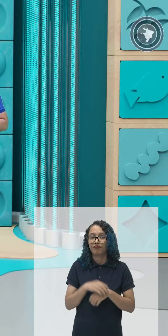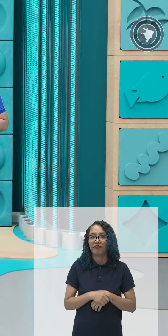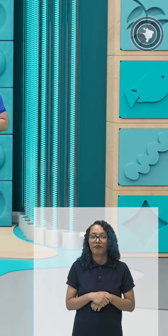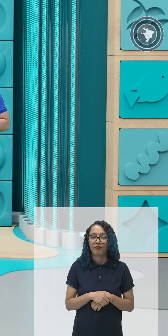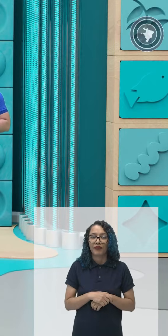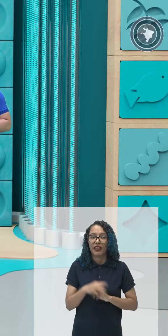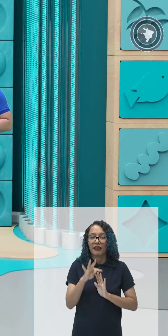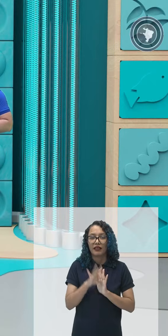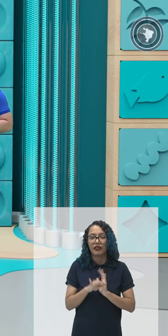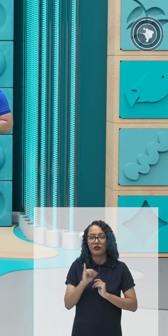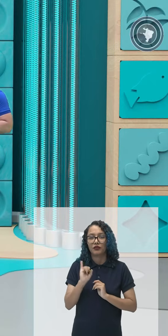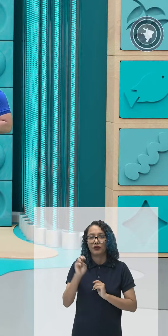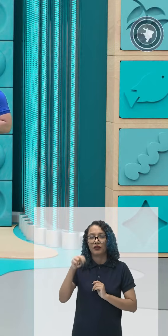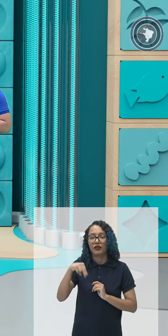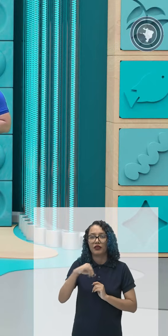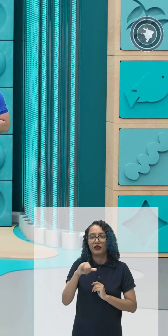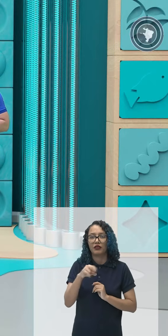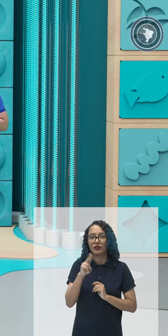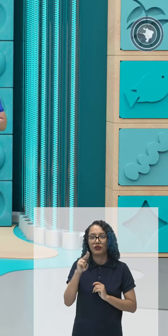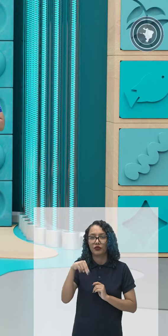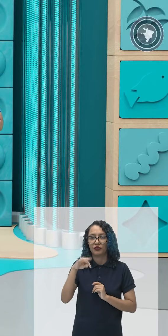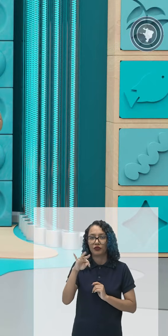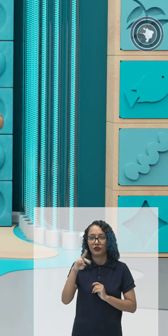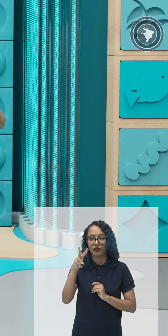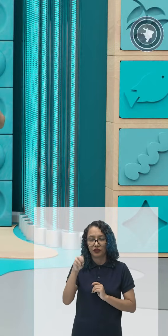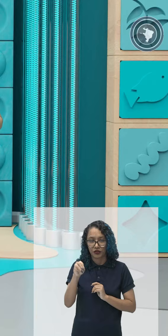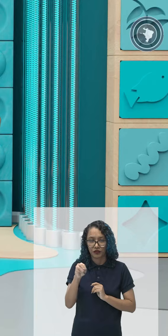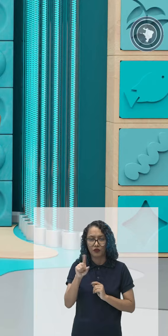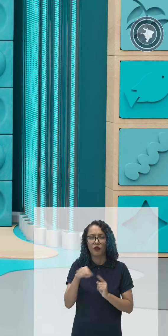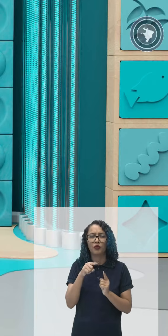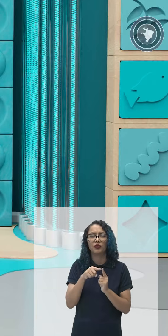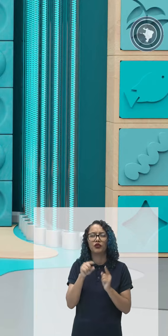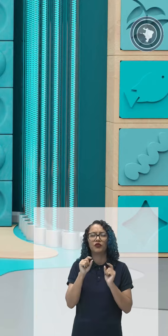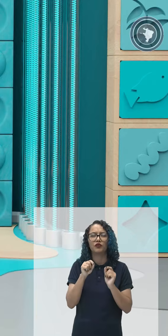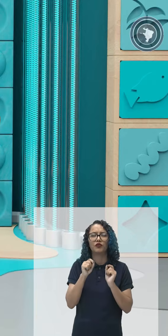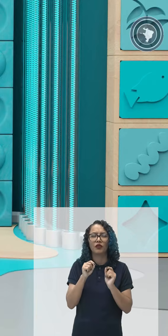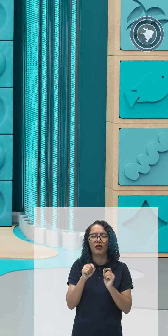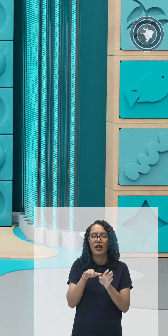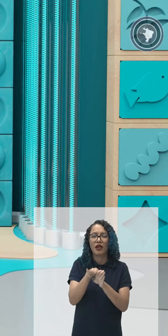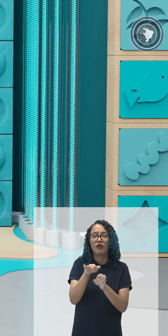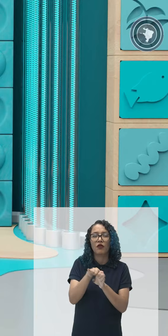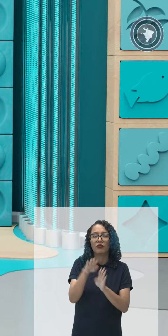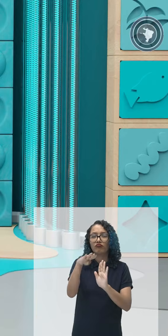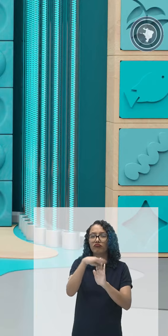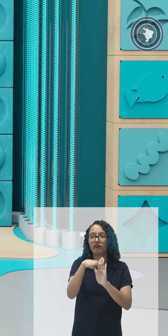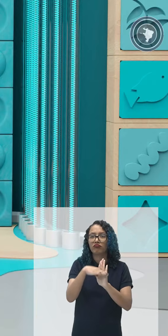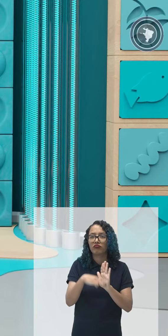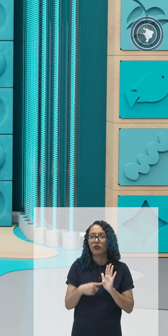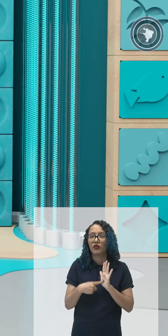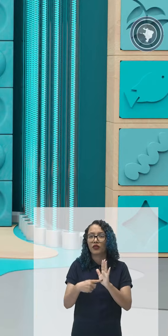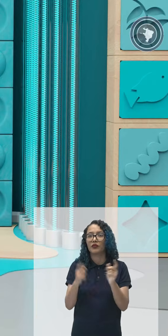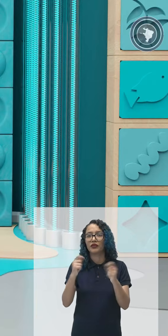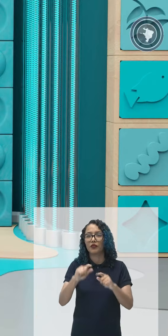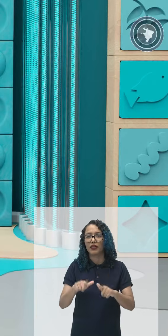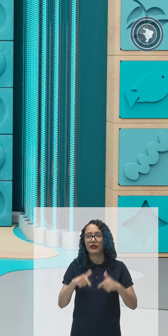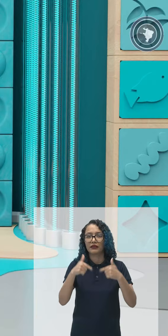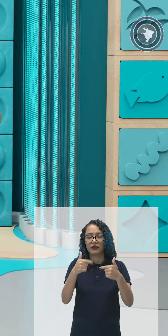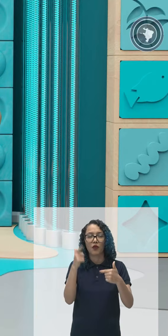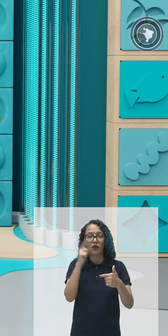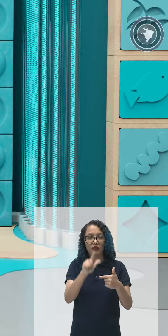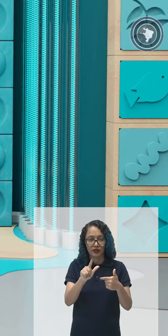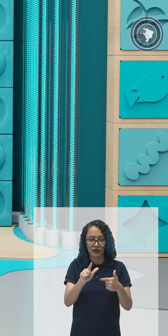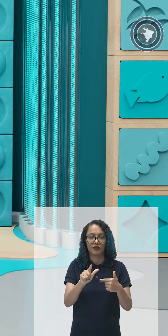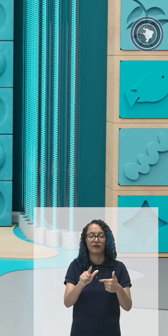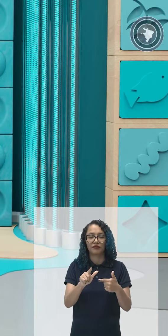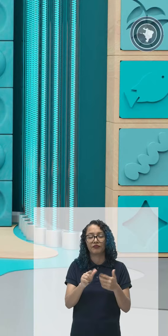o injuntivo. O texto injuntivo fornece instruções para realizar uma ação desejada. Então,